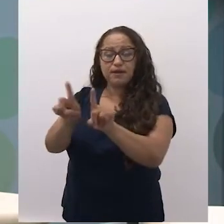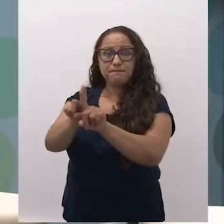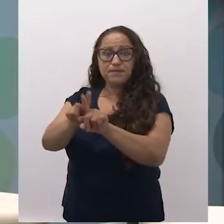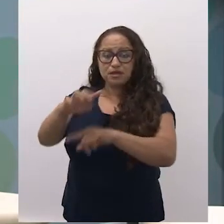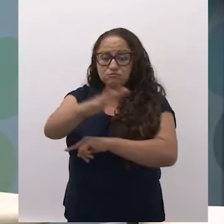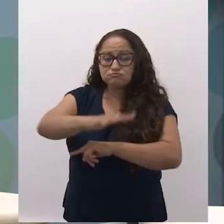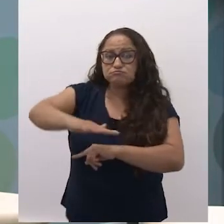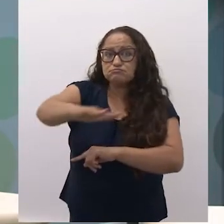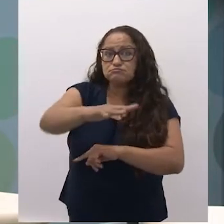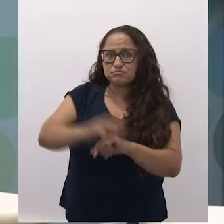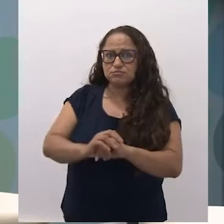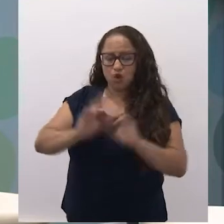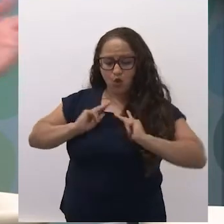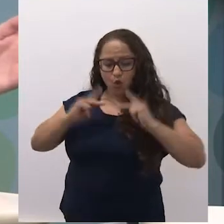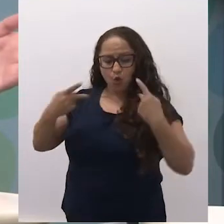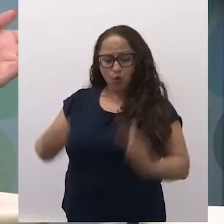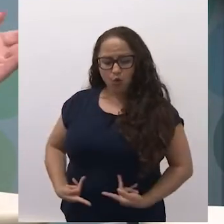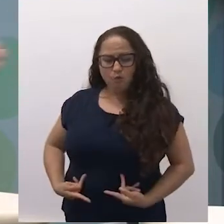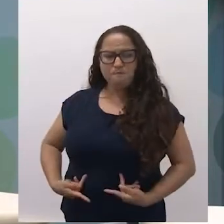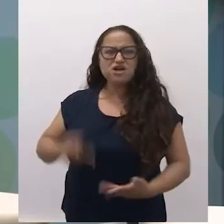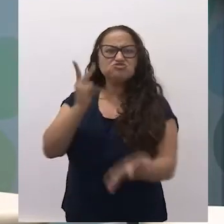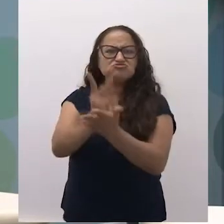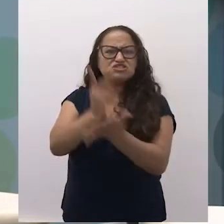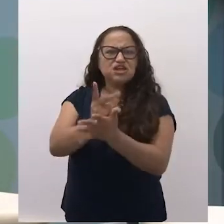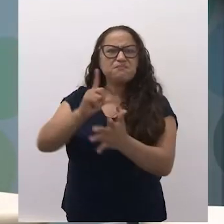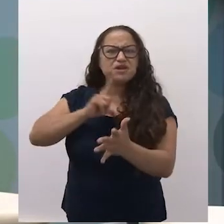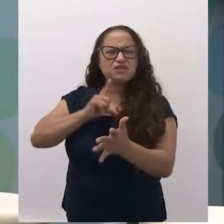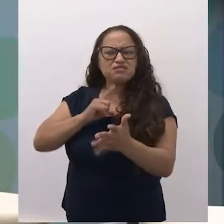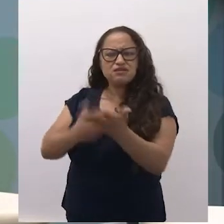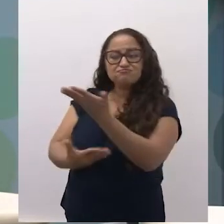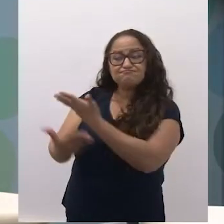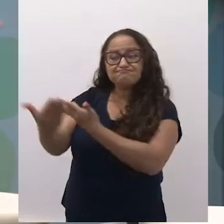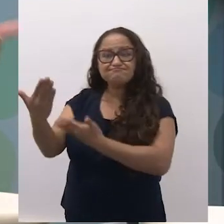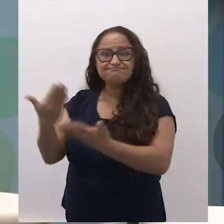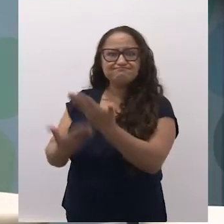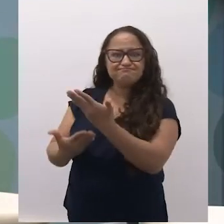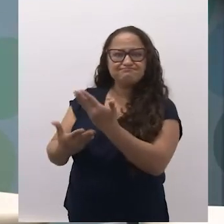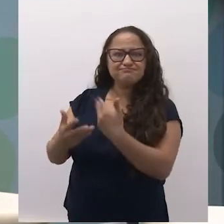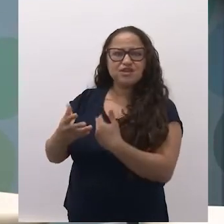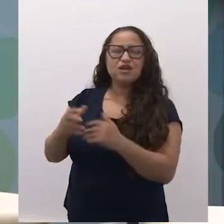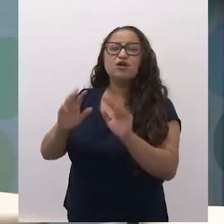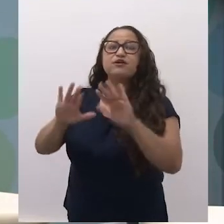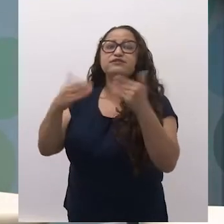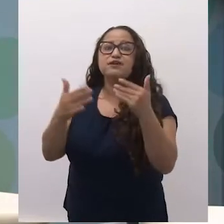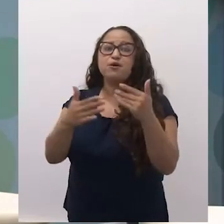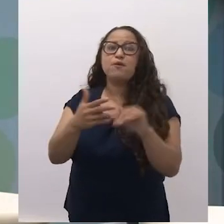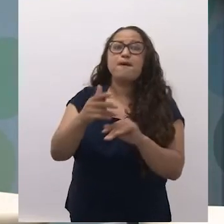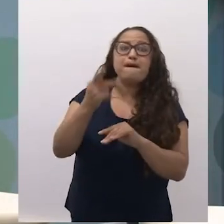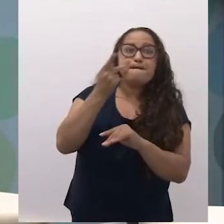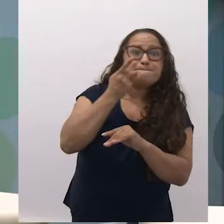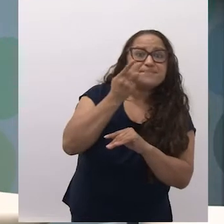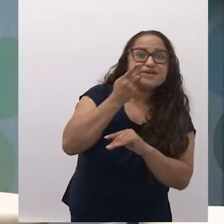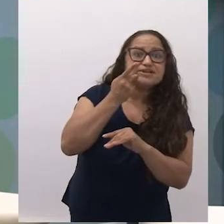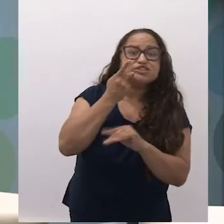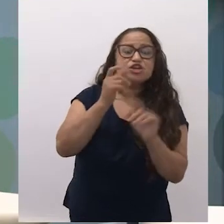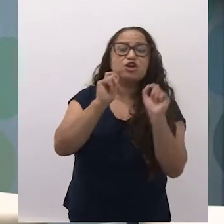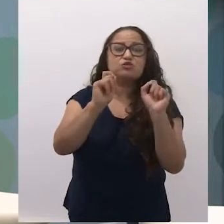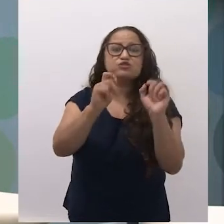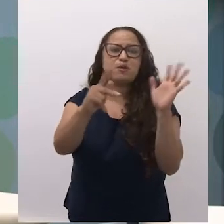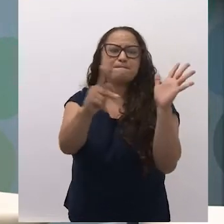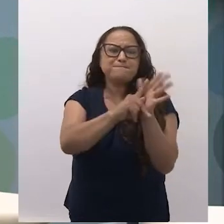ao nascer, é um indivíduo social. Tá vendo a diferença? Piaget, o indivíduo é biológico. Vygotsky, o indivíduo